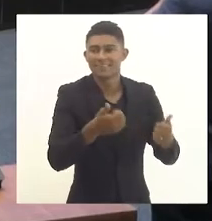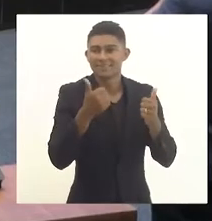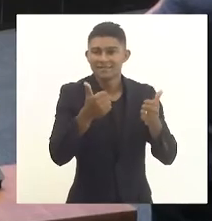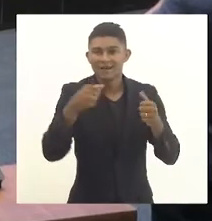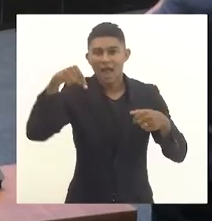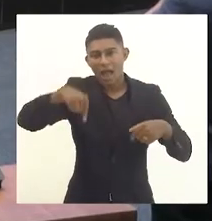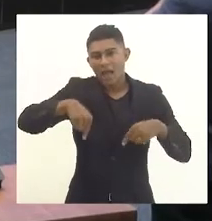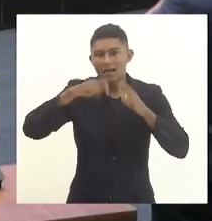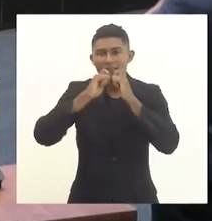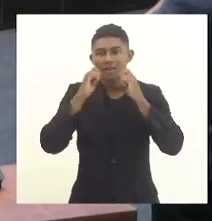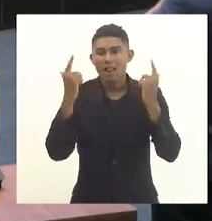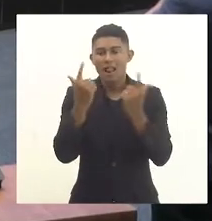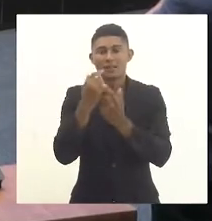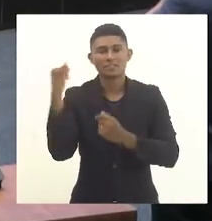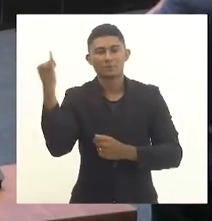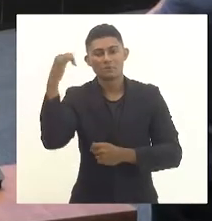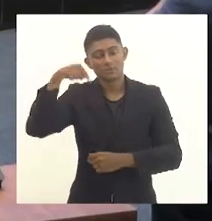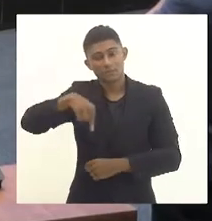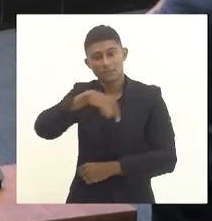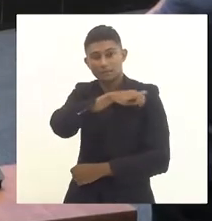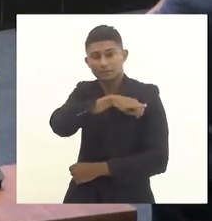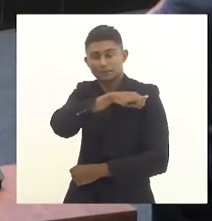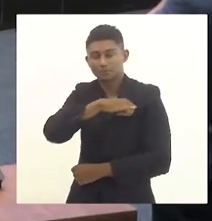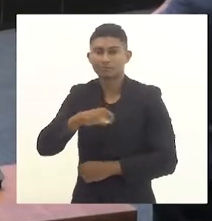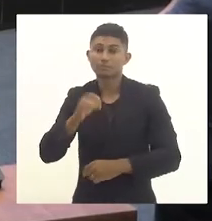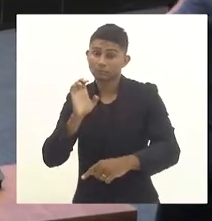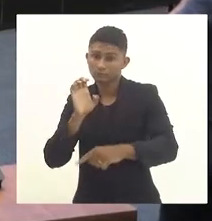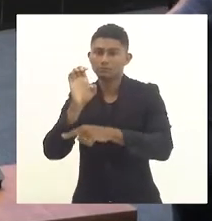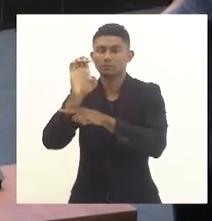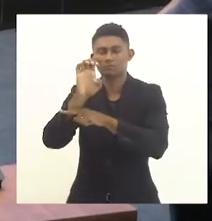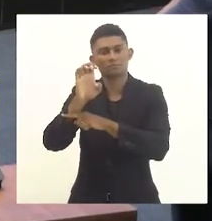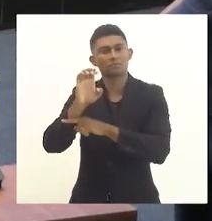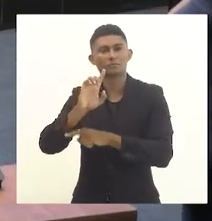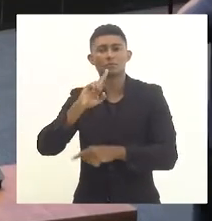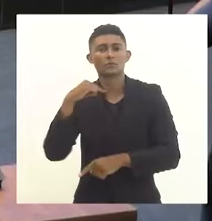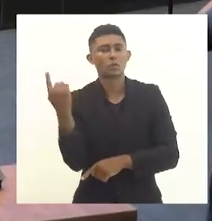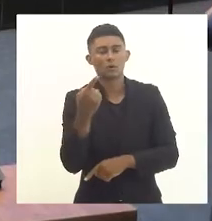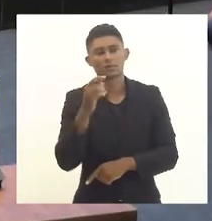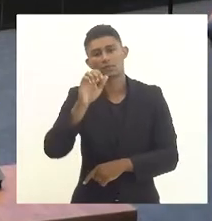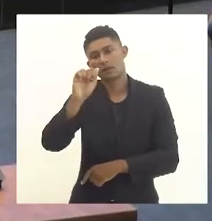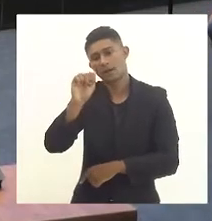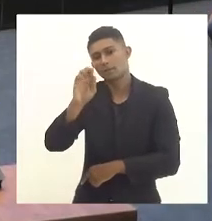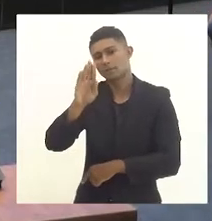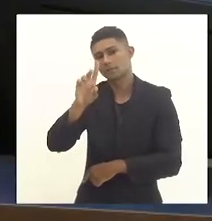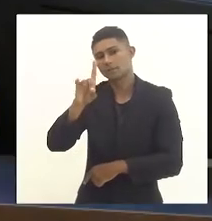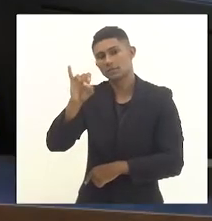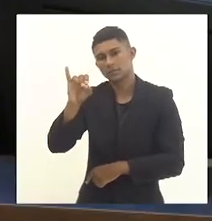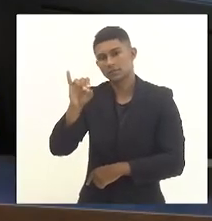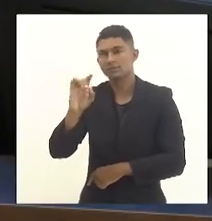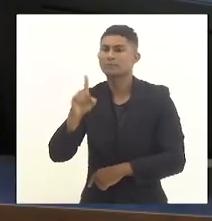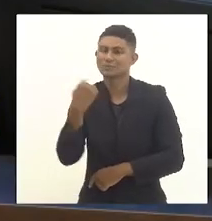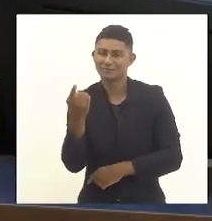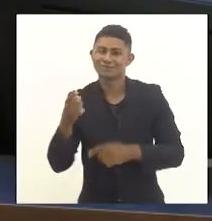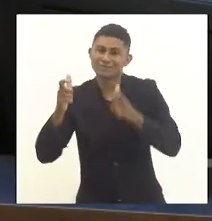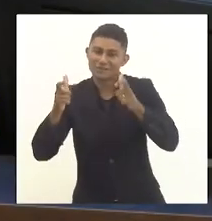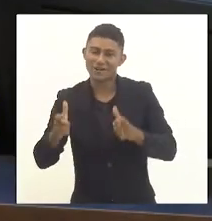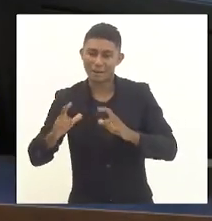sua casa, no estado do Rio de Janeiro, estado que nós, da BDI, mesmo lá de Brasília,